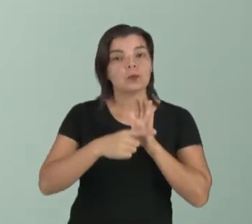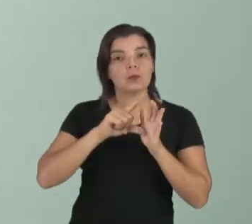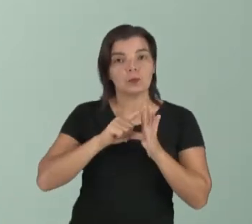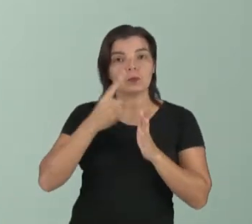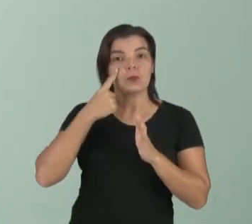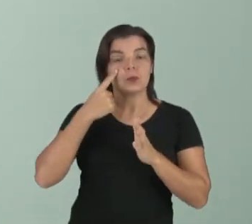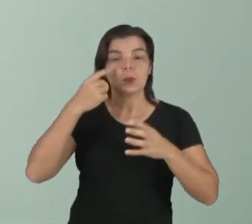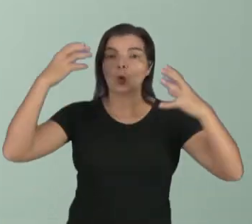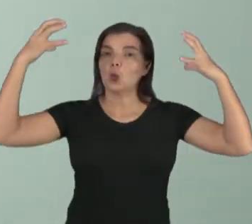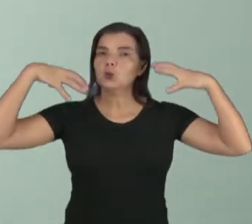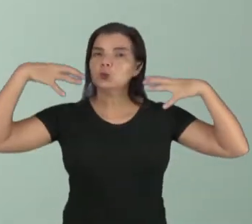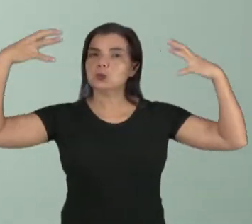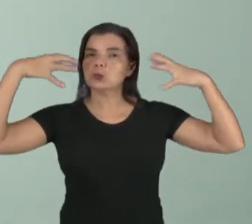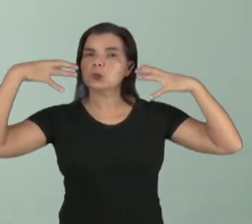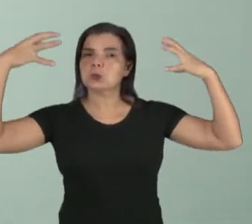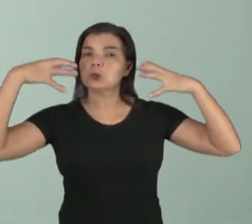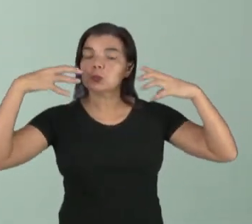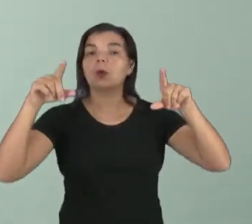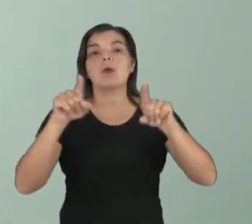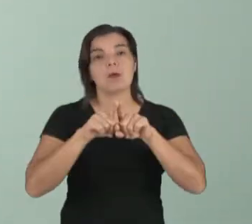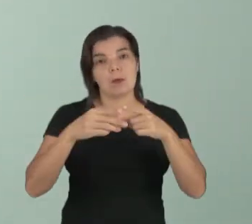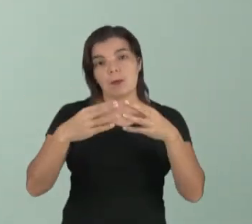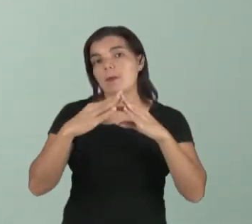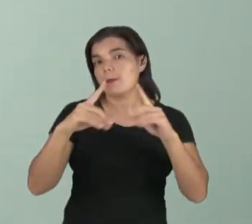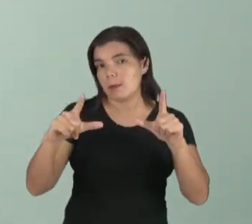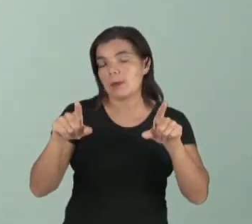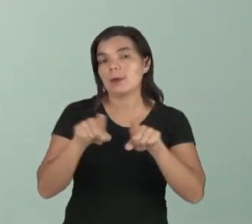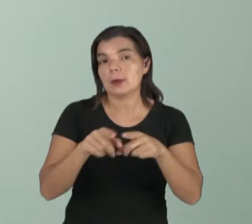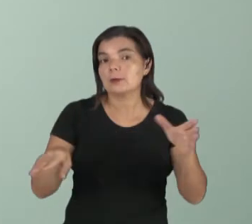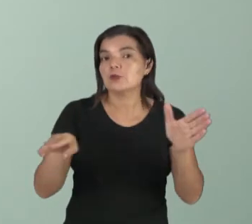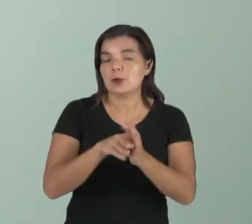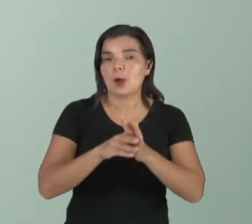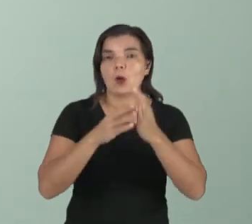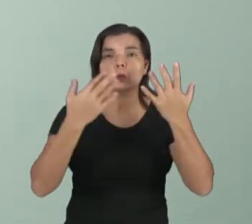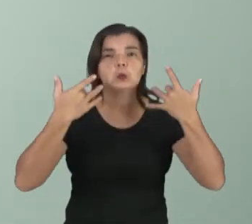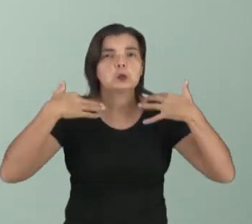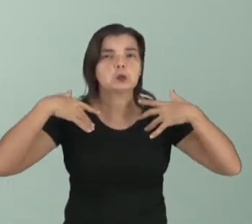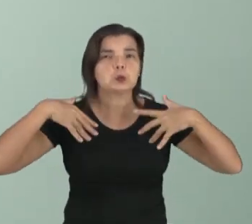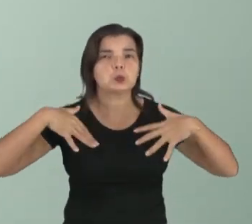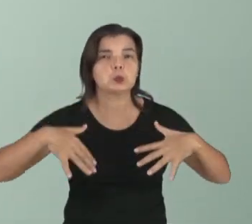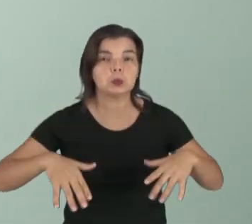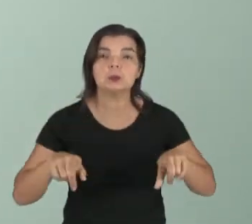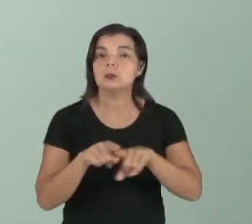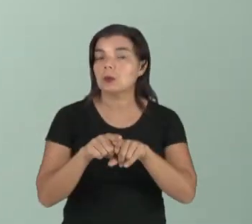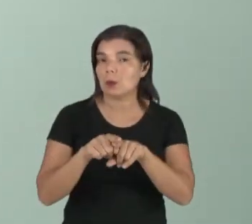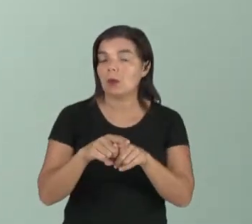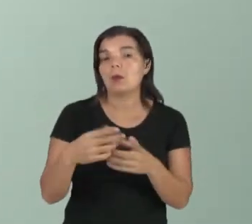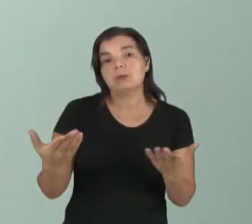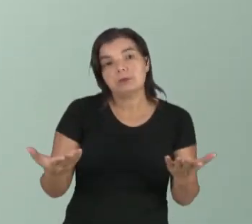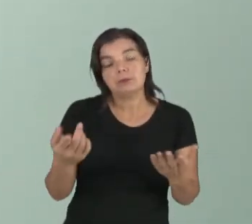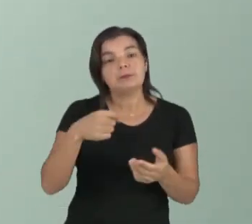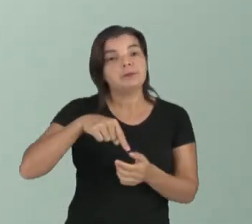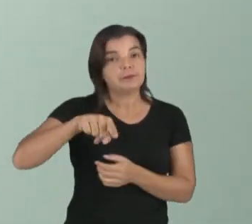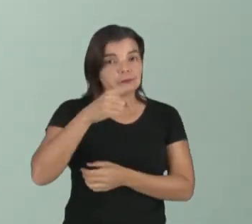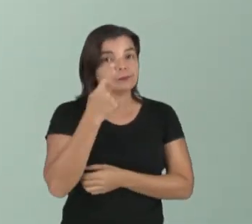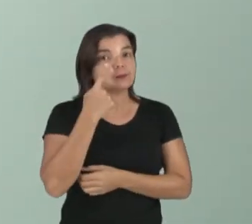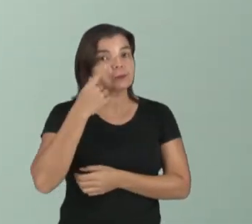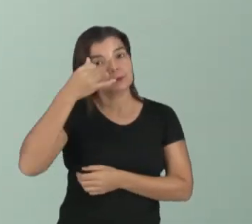disse que ela pegou muita chuva, provavelmente ela chegará molhada. Logo, você precisa